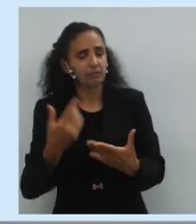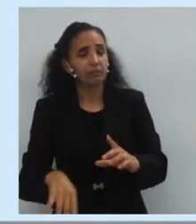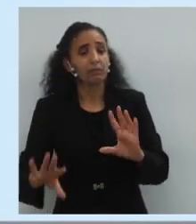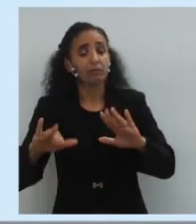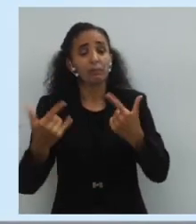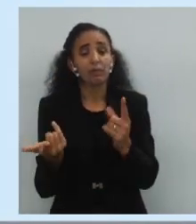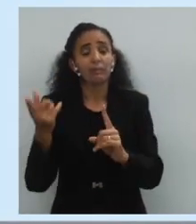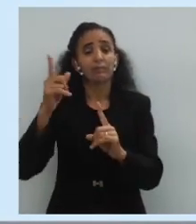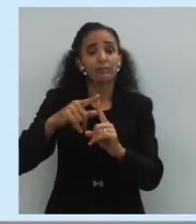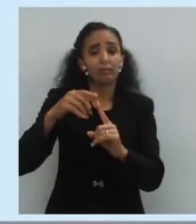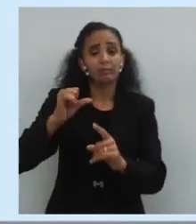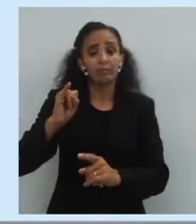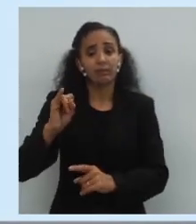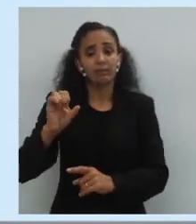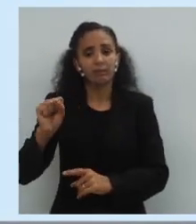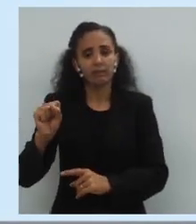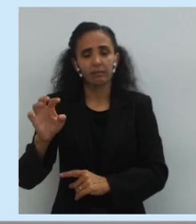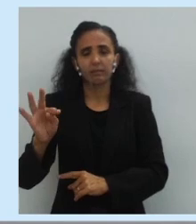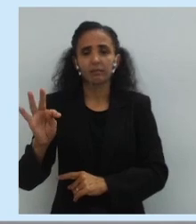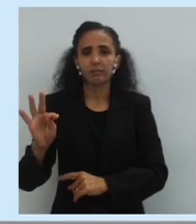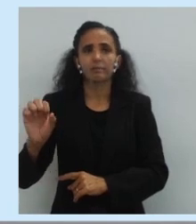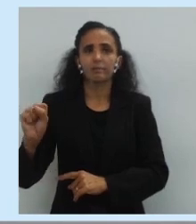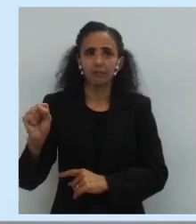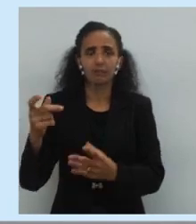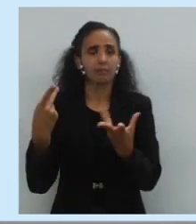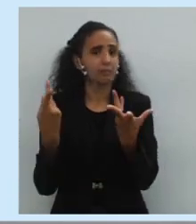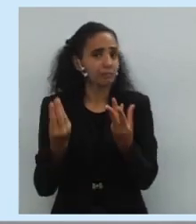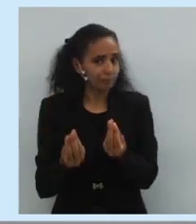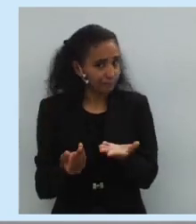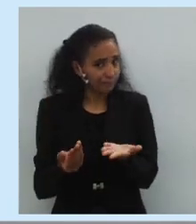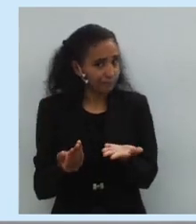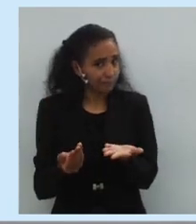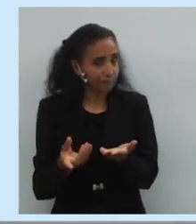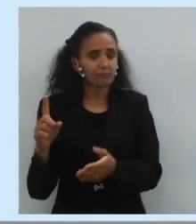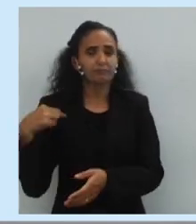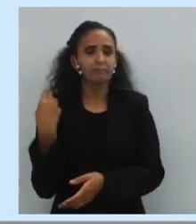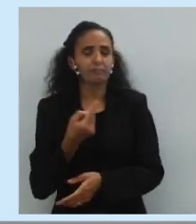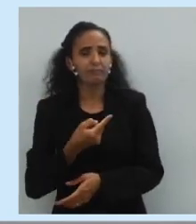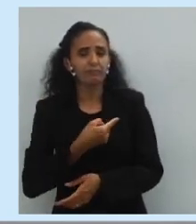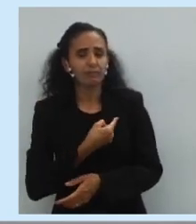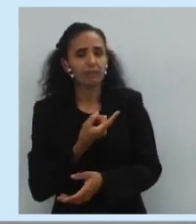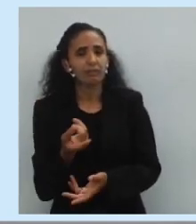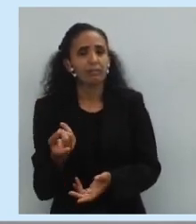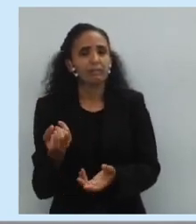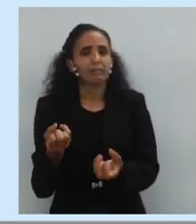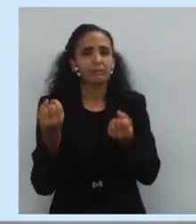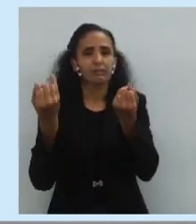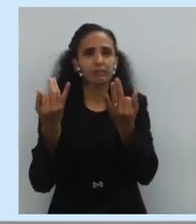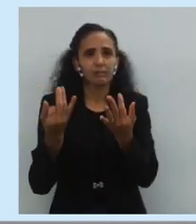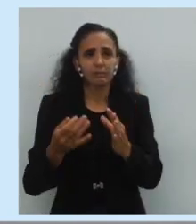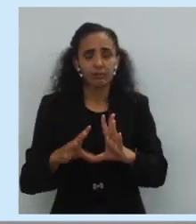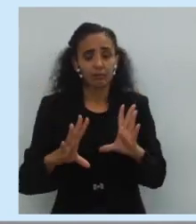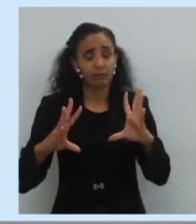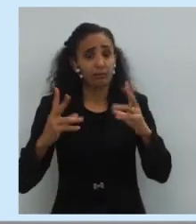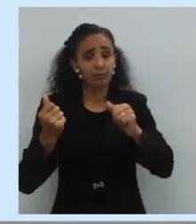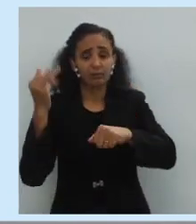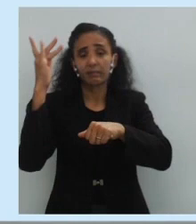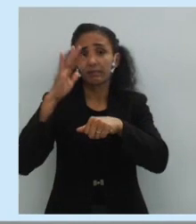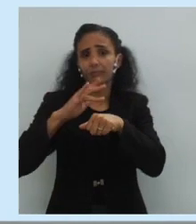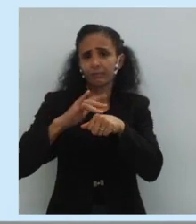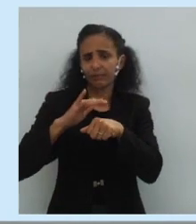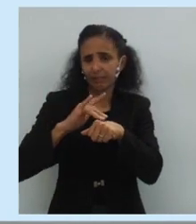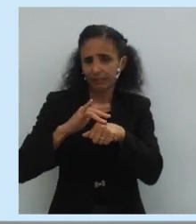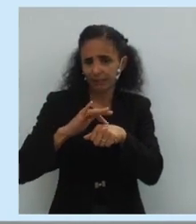no caso de IST. Então, toda vez que quando se fala IST, a gente está